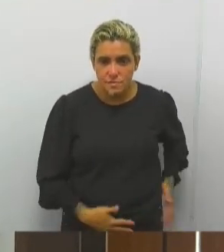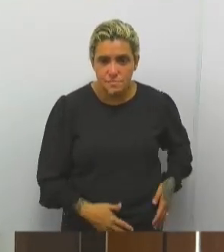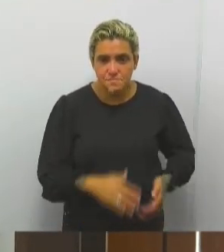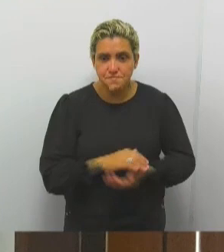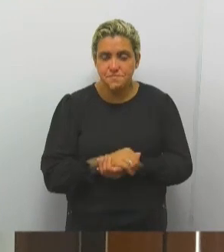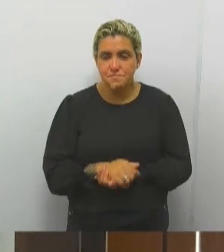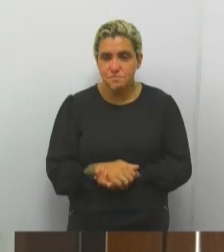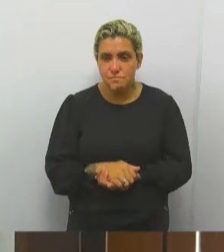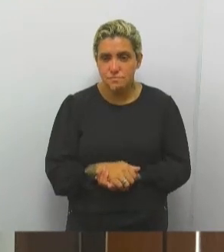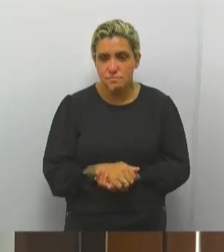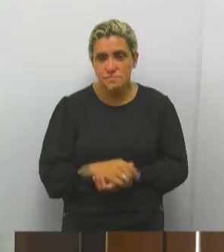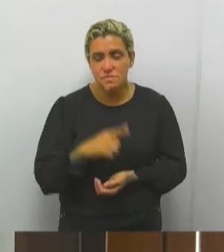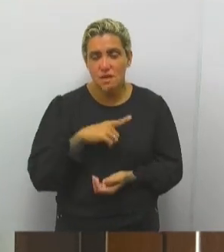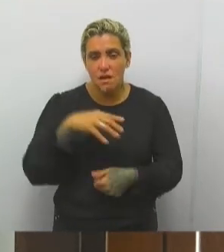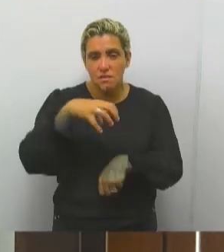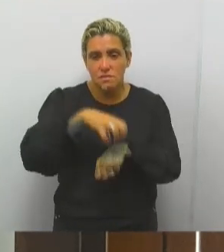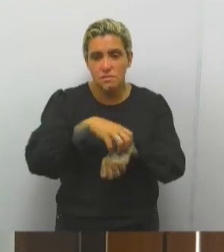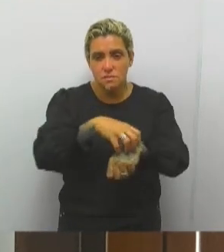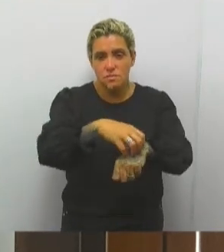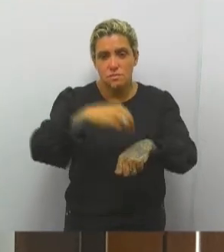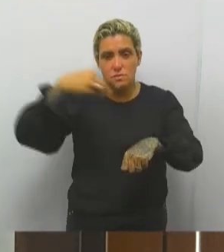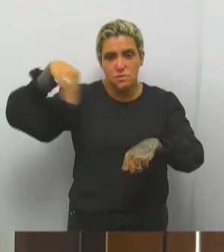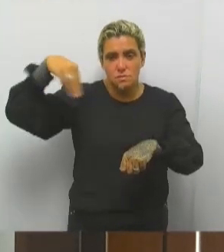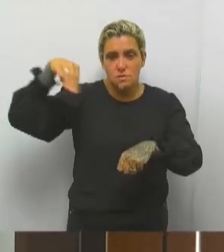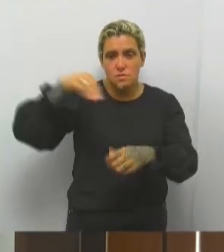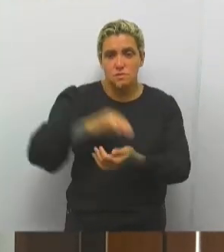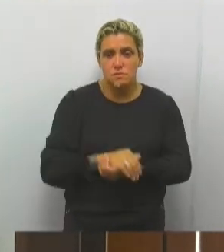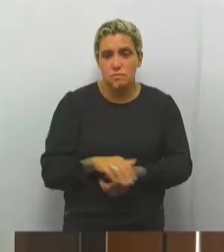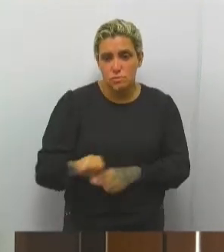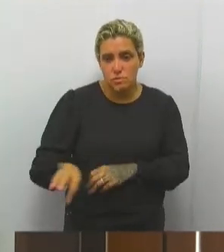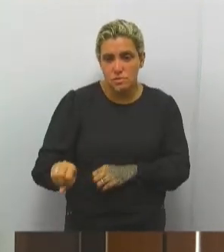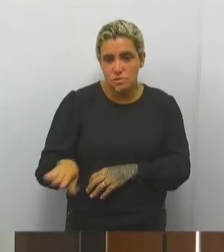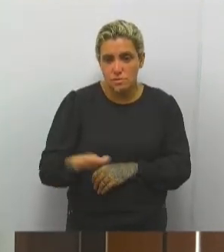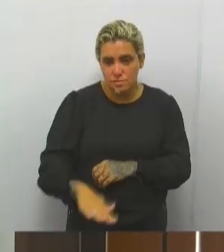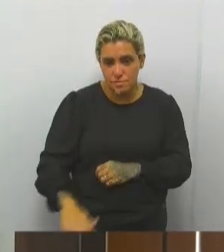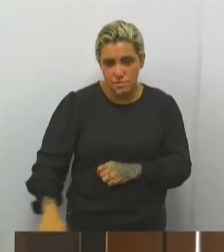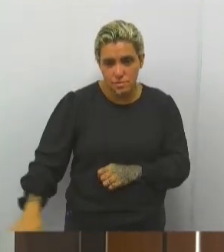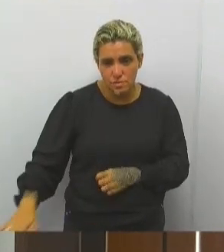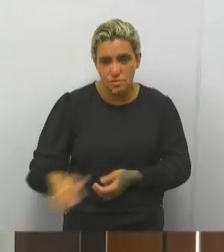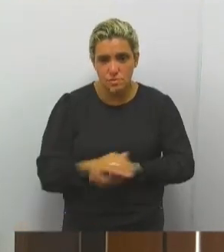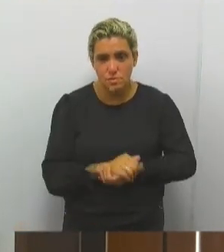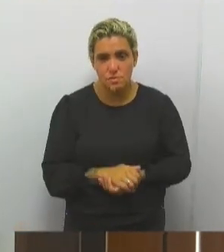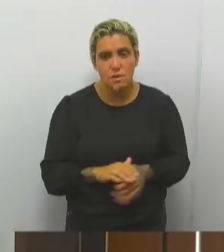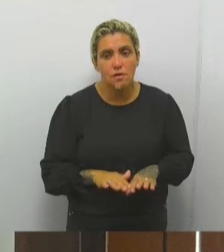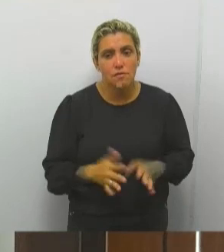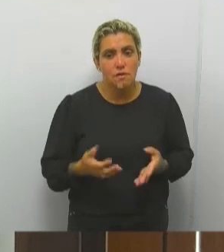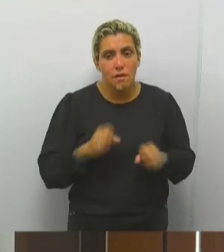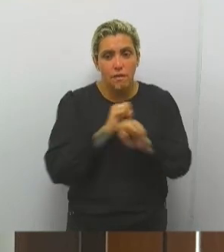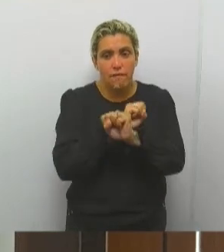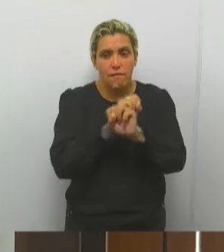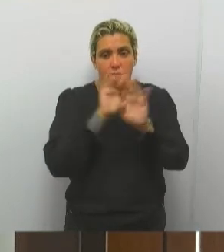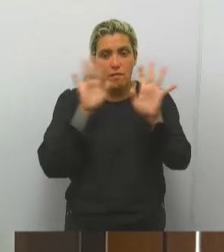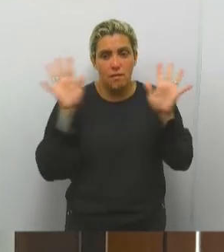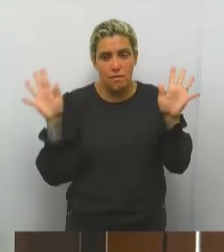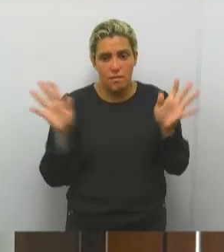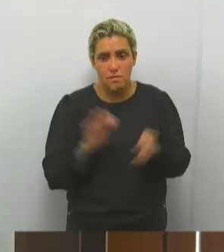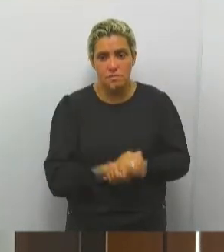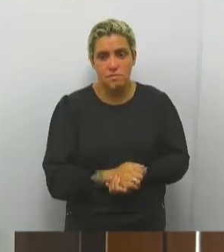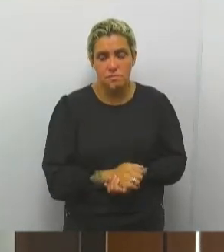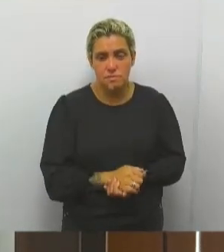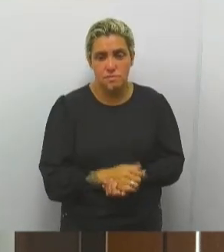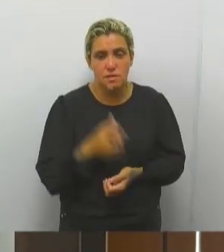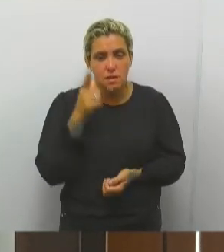matriculadas nos centros municipais de educação infantil A justificação é Clara garantir condições